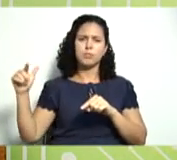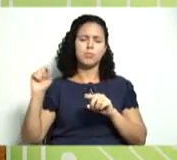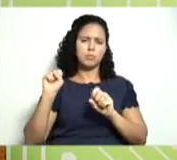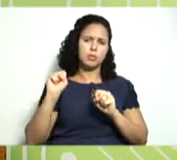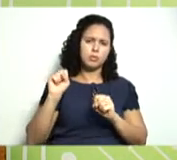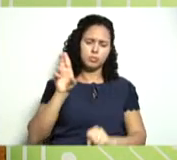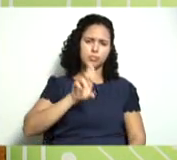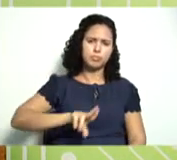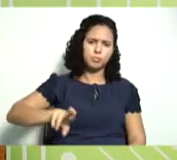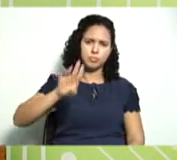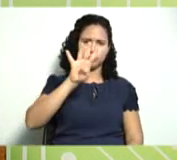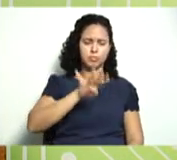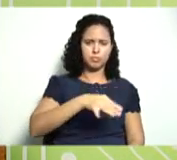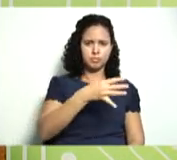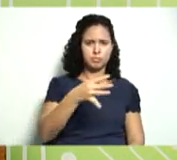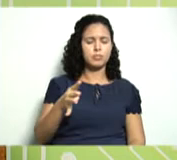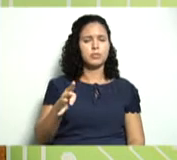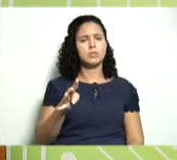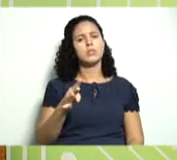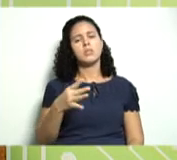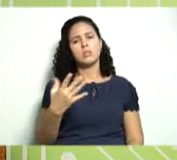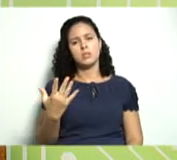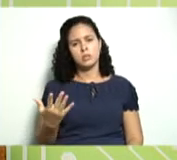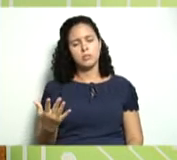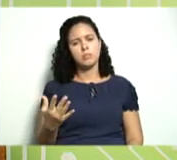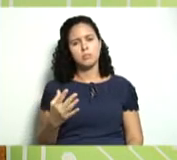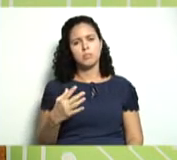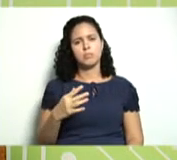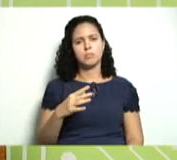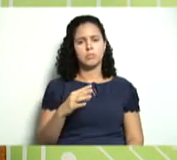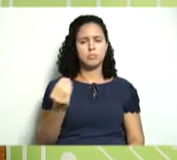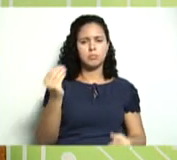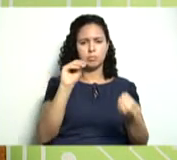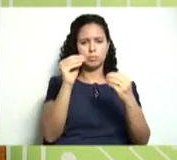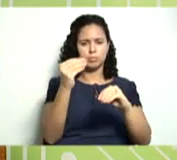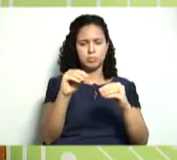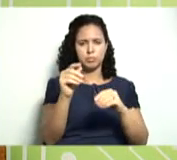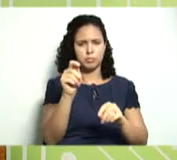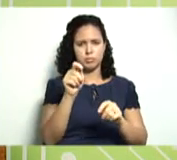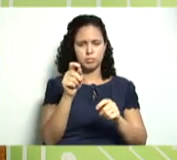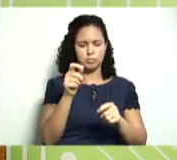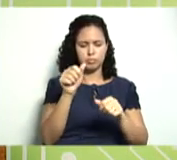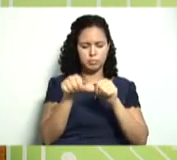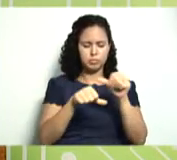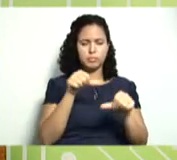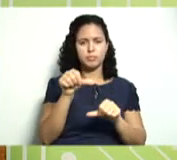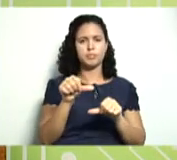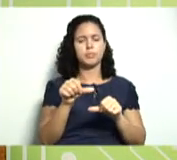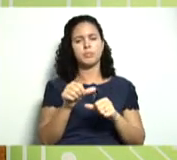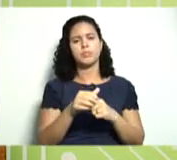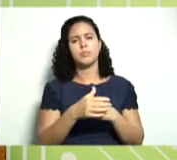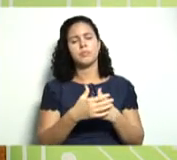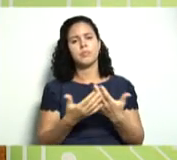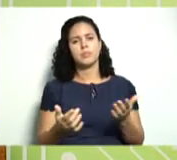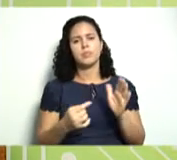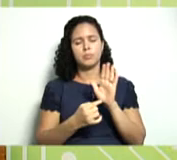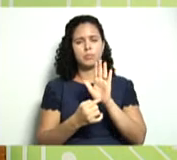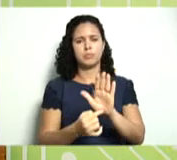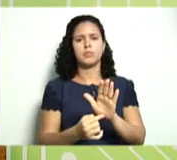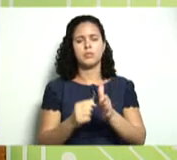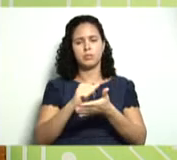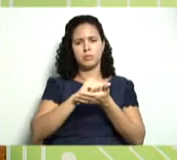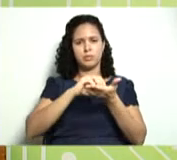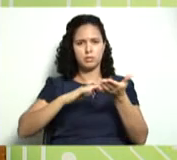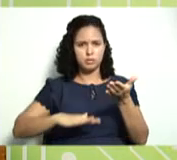estar utilizando que vai deixar ela um pouco mais personalizada certo é nós deixamos pra vocês uma